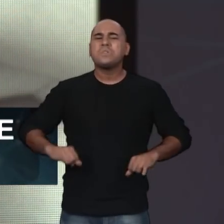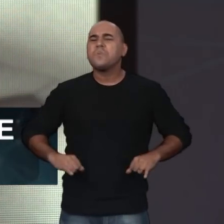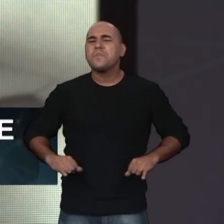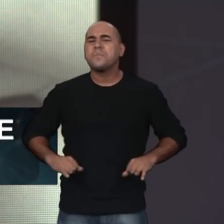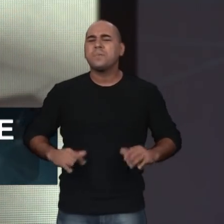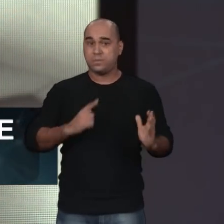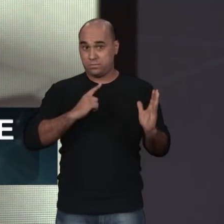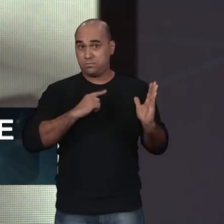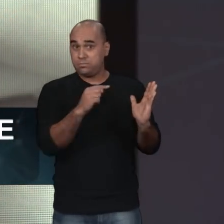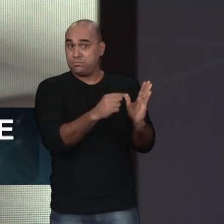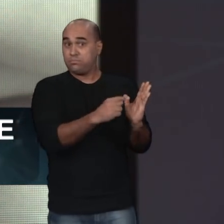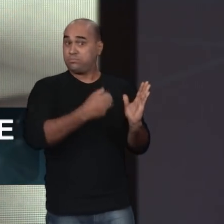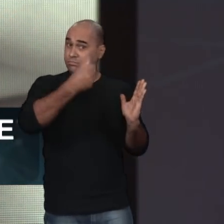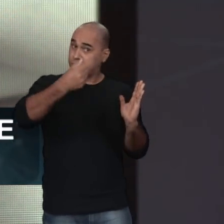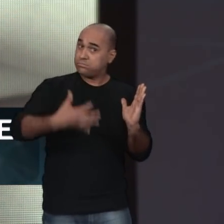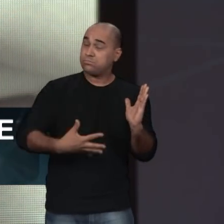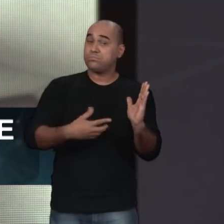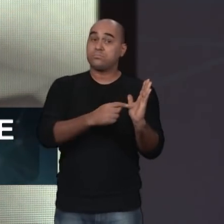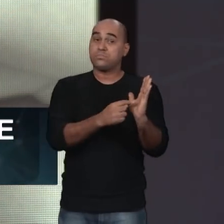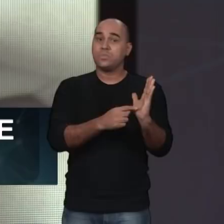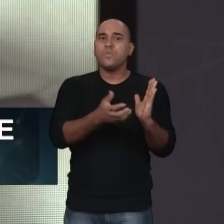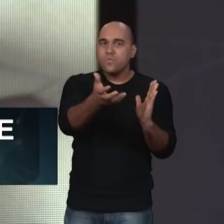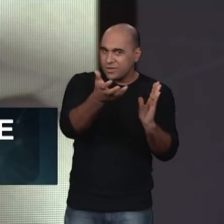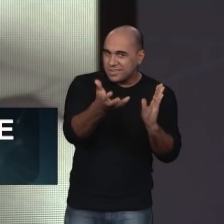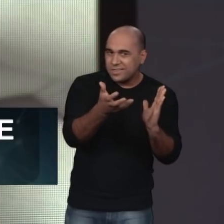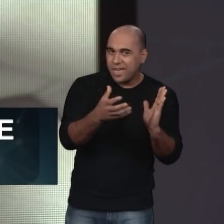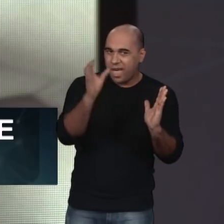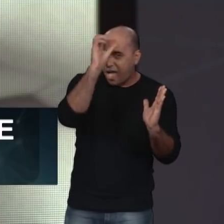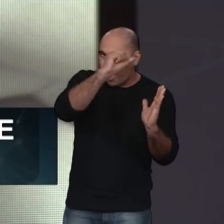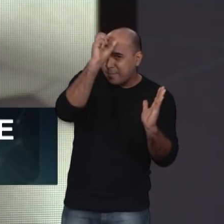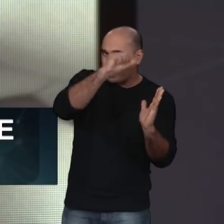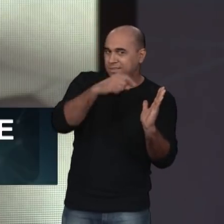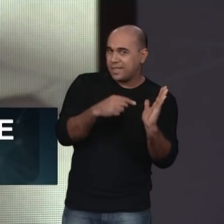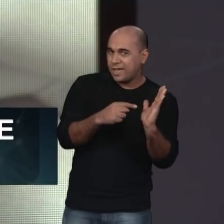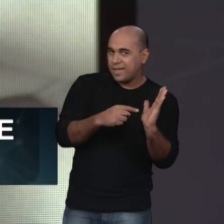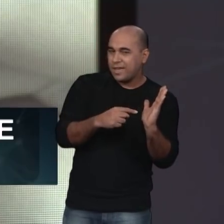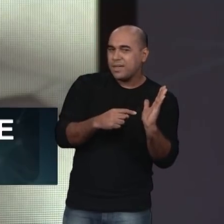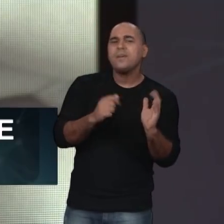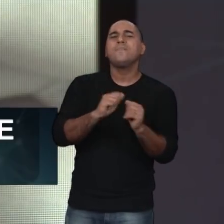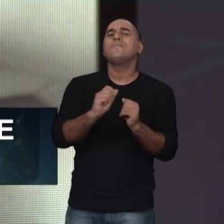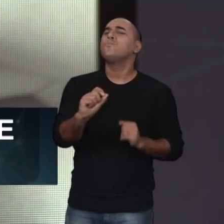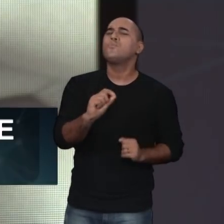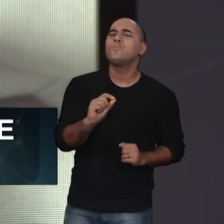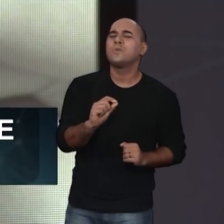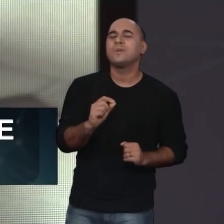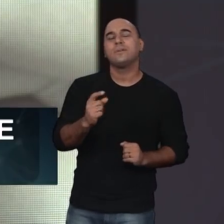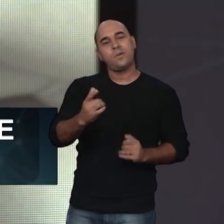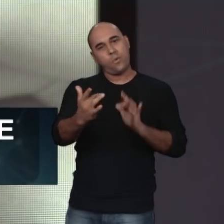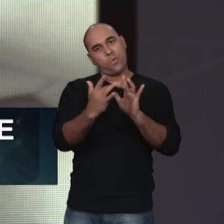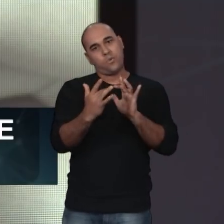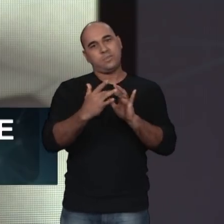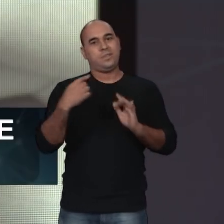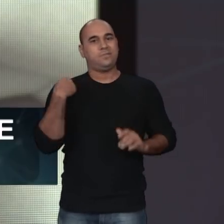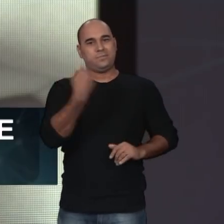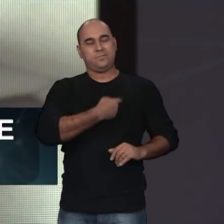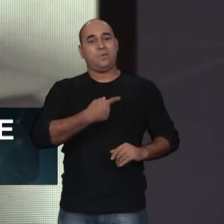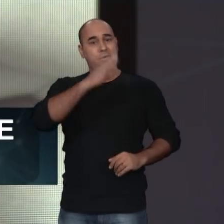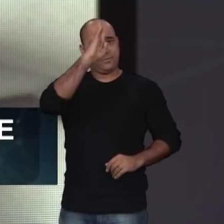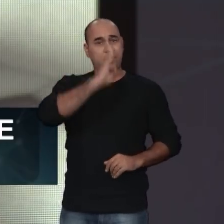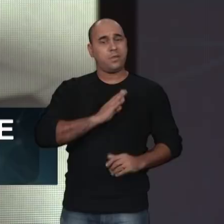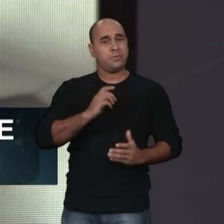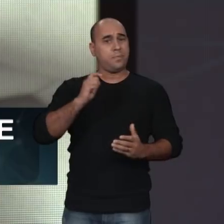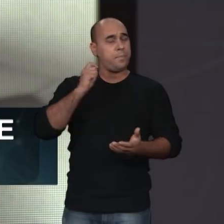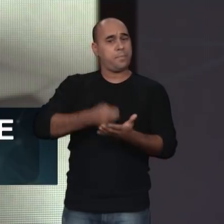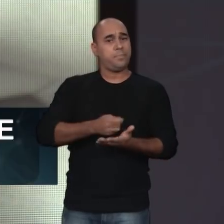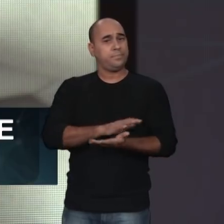esse guia de estudos e se tornar um aluno do Rodrigo Silva, sabe como é que você faz? Entre em contato com a gente, é de graça, sem custo nenhum,